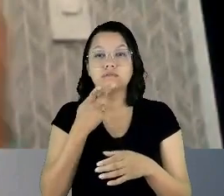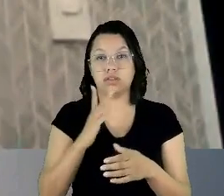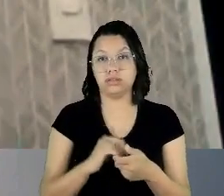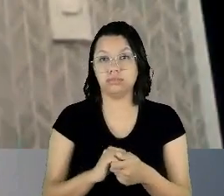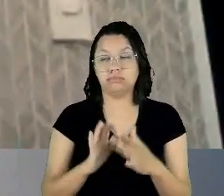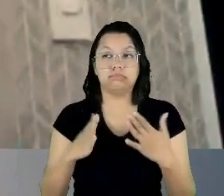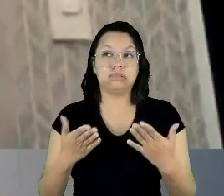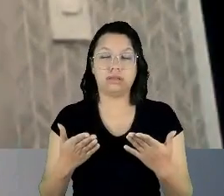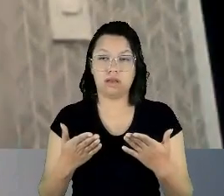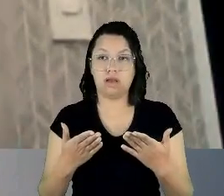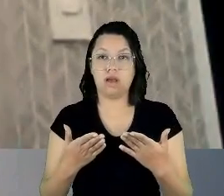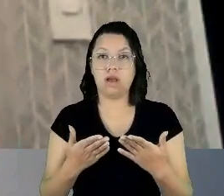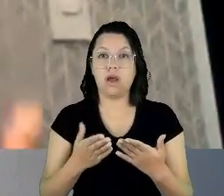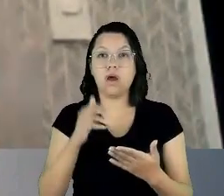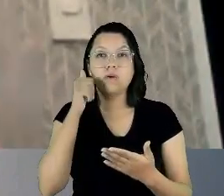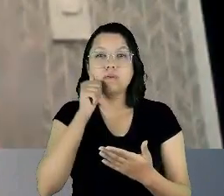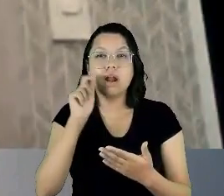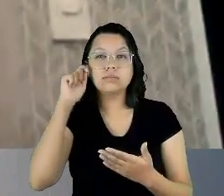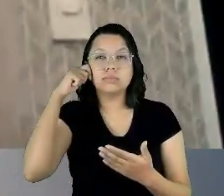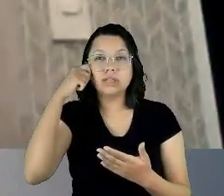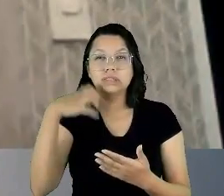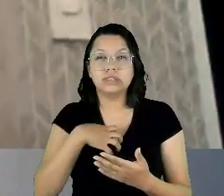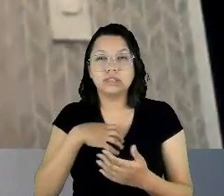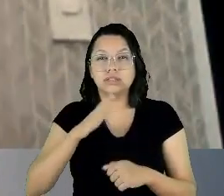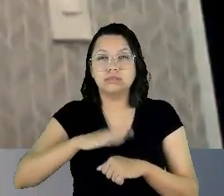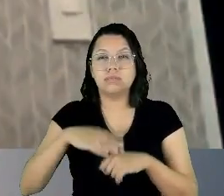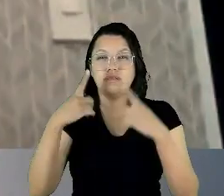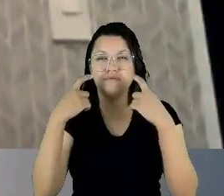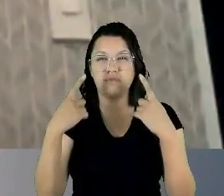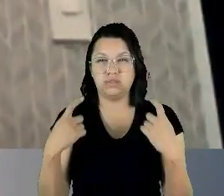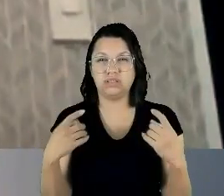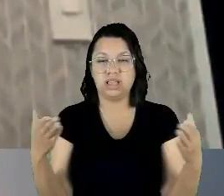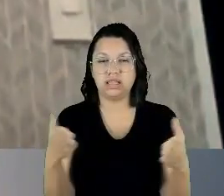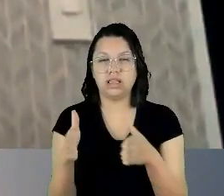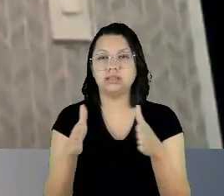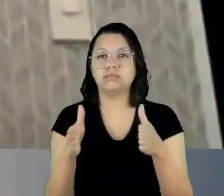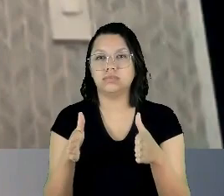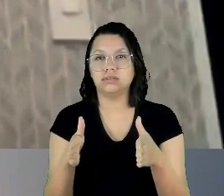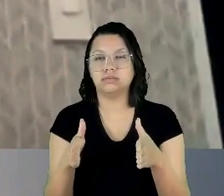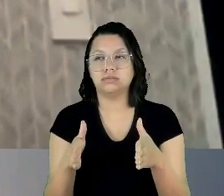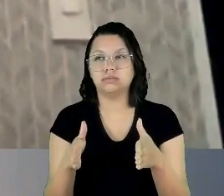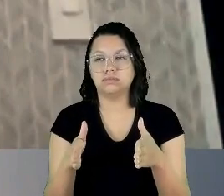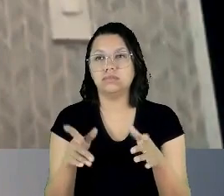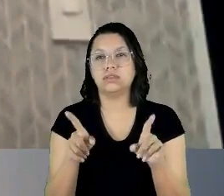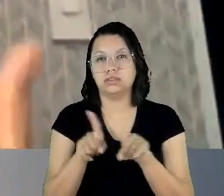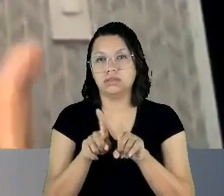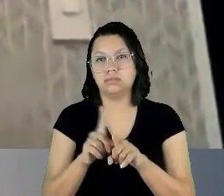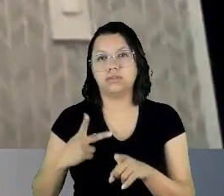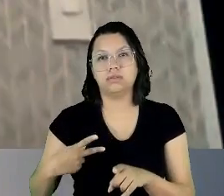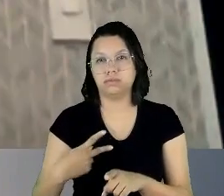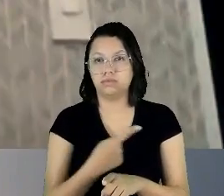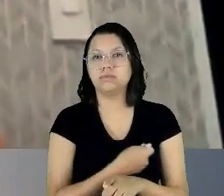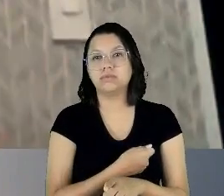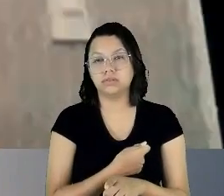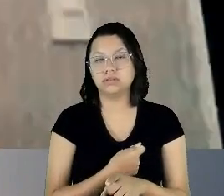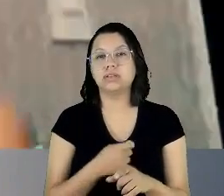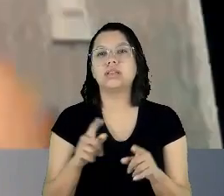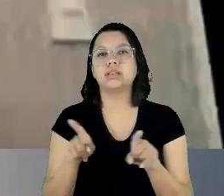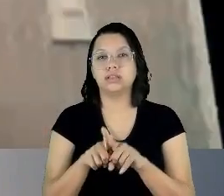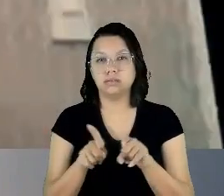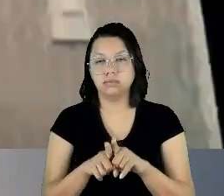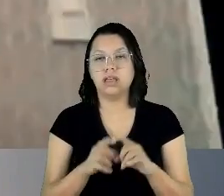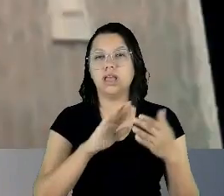trata. Então, como mulheres negras se sentem muito mais violentadas nesses espaços, assim como mulheres trans e travestis também se sentem, mulheres